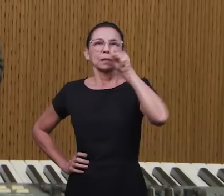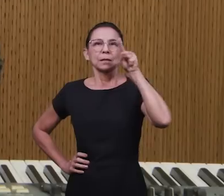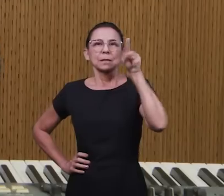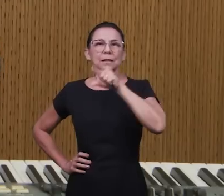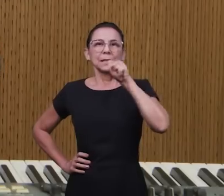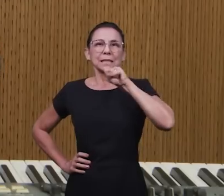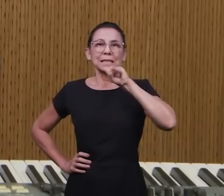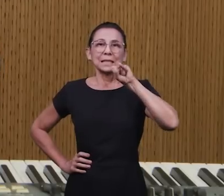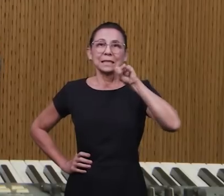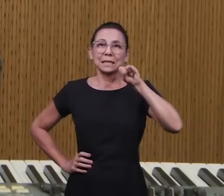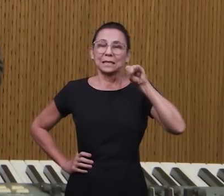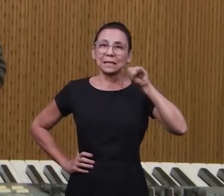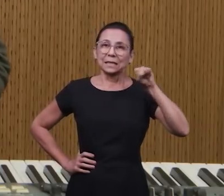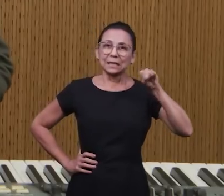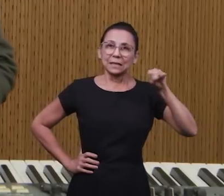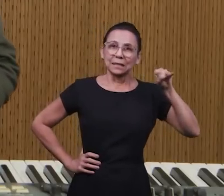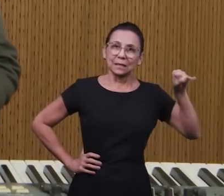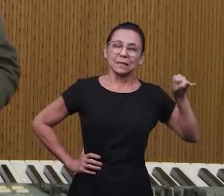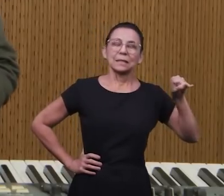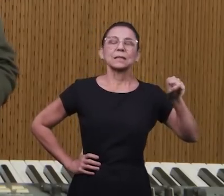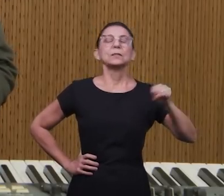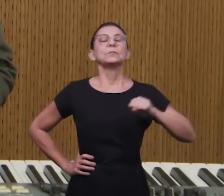Inspira.